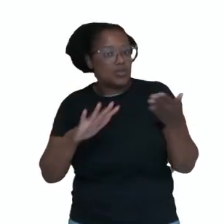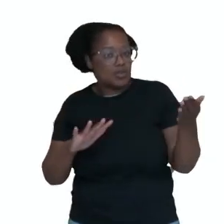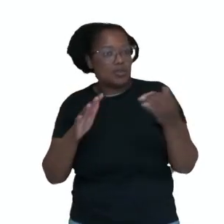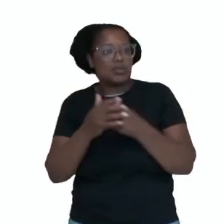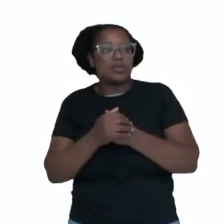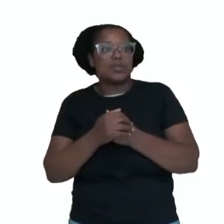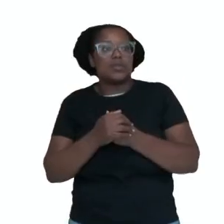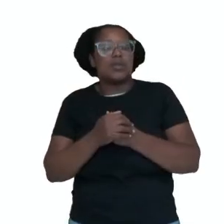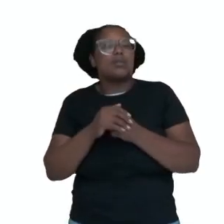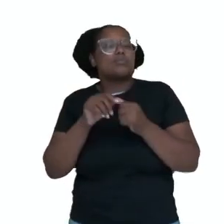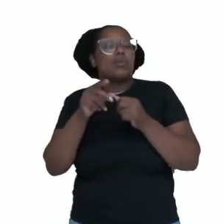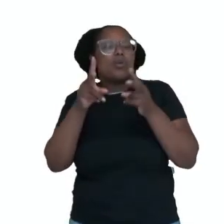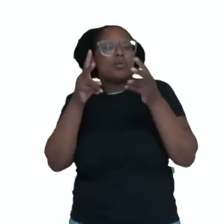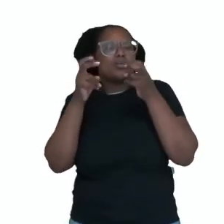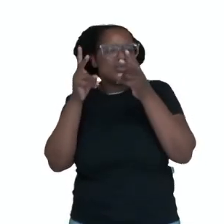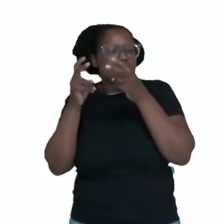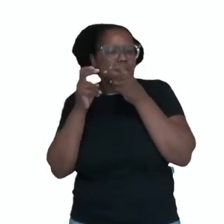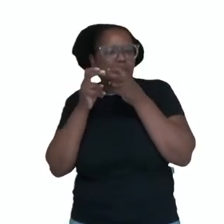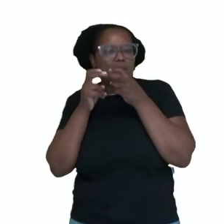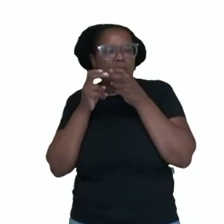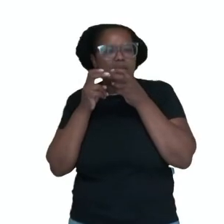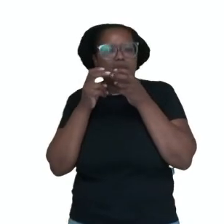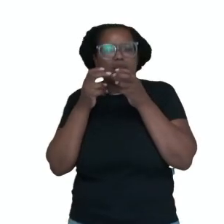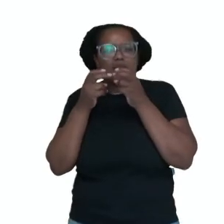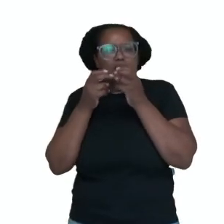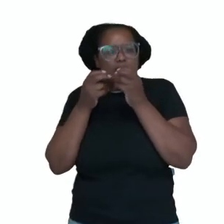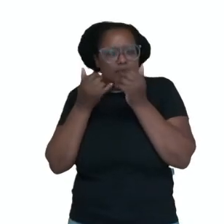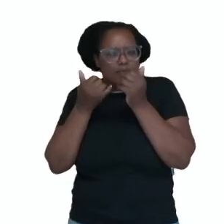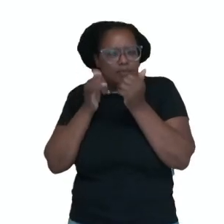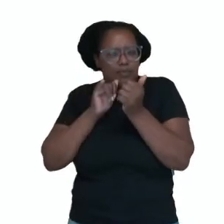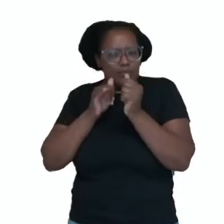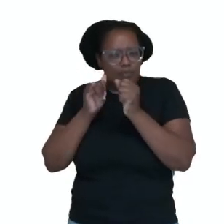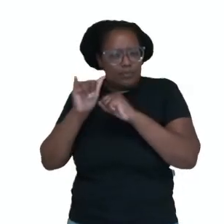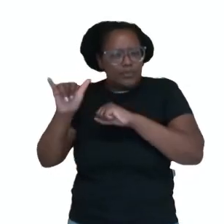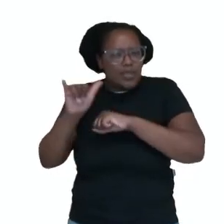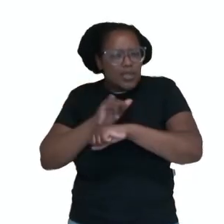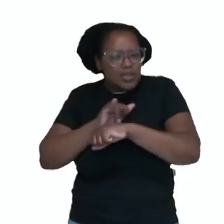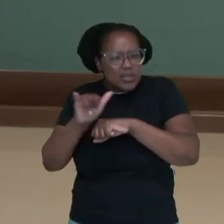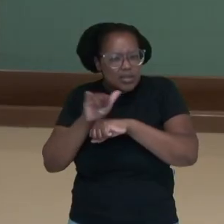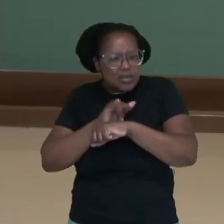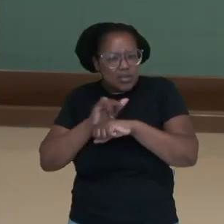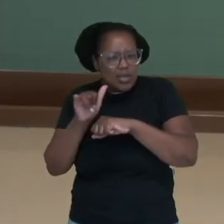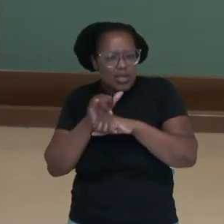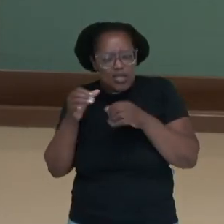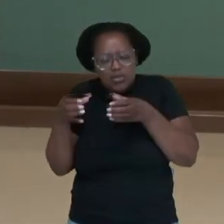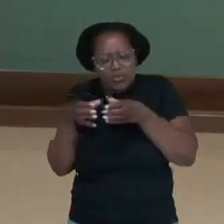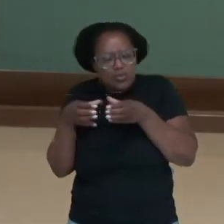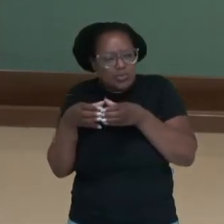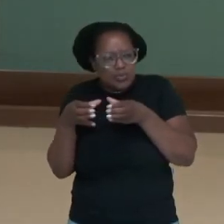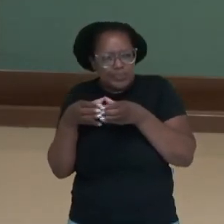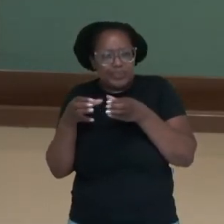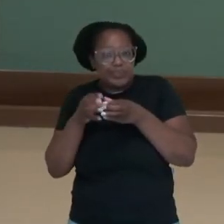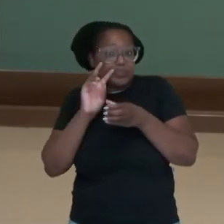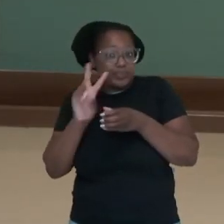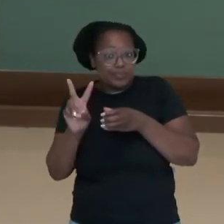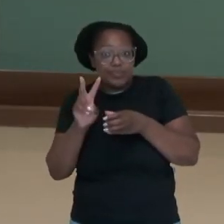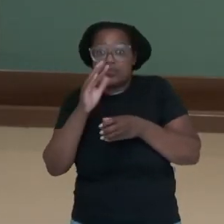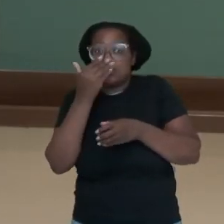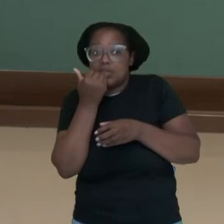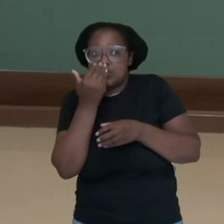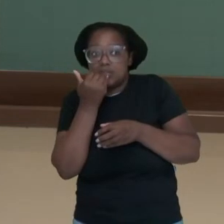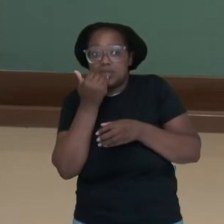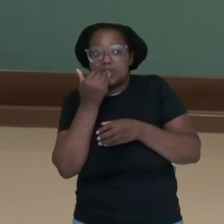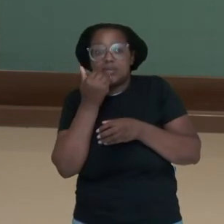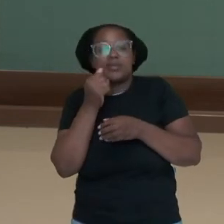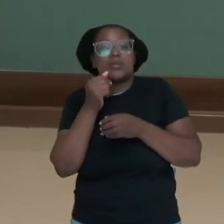atividade. Observando o esquema da teia alimentar, responda. Então, essa sequência de alimentação que nós temos aqui embaixo.